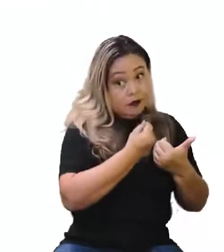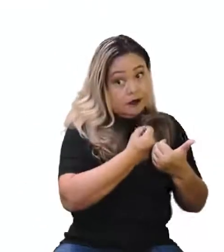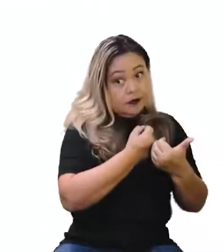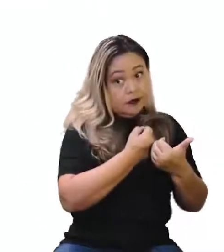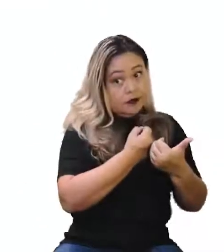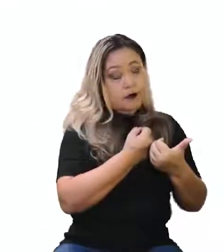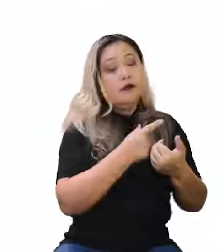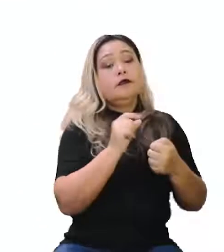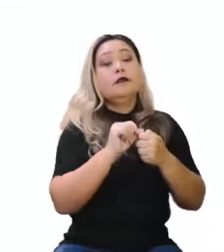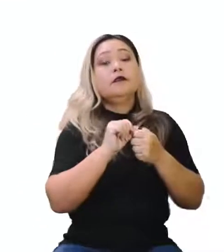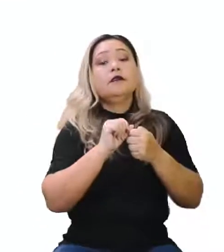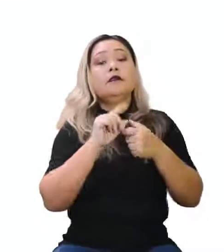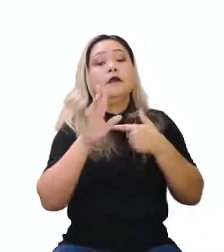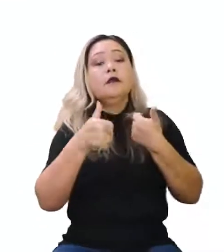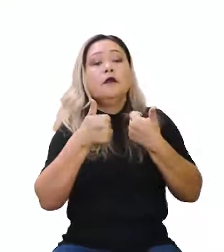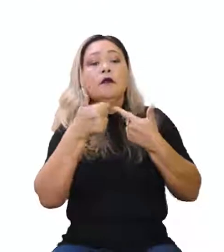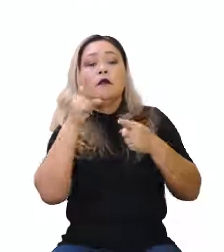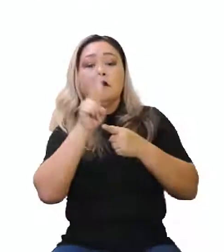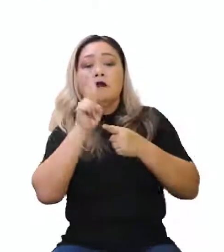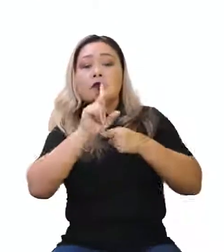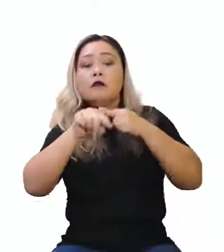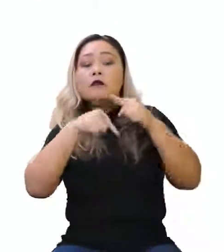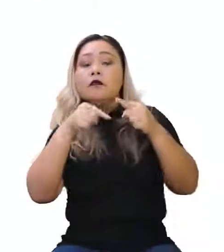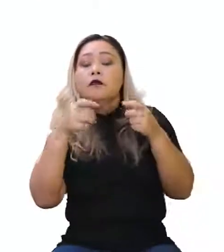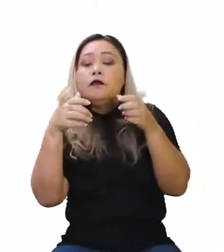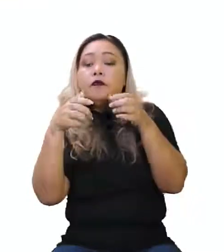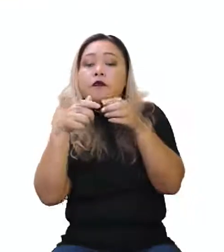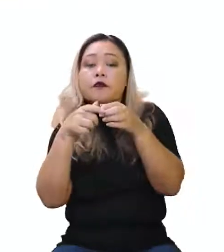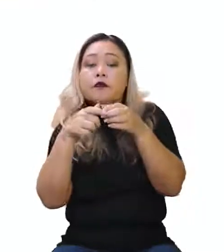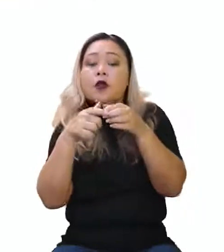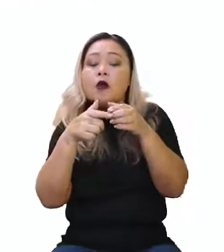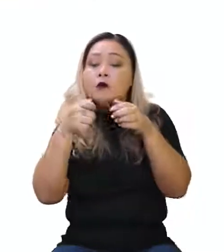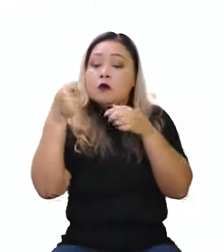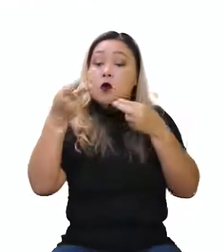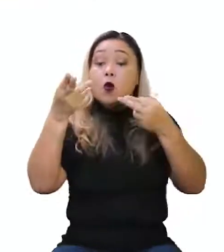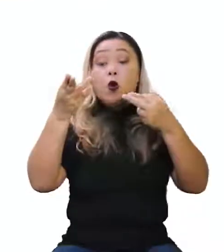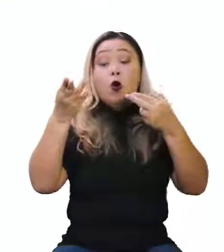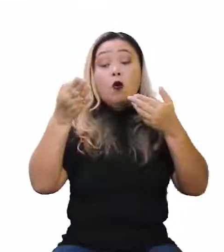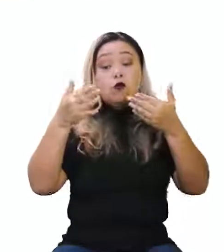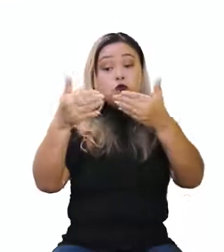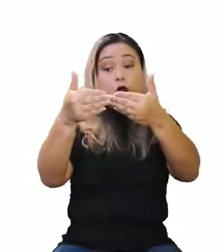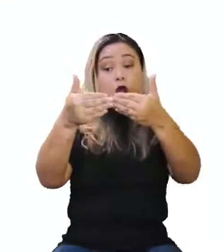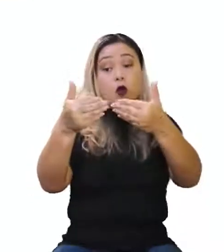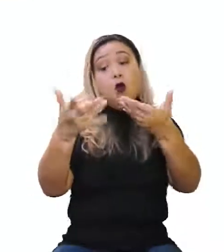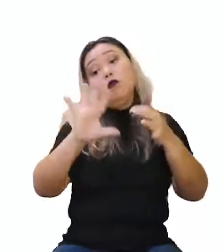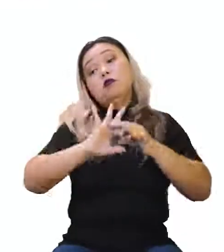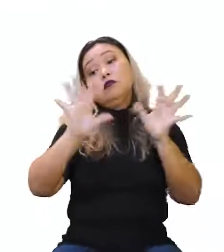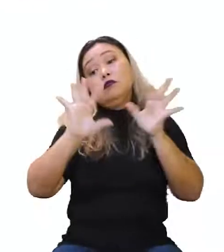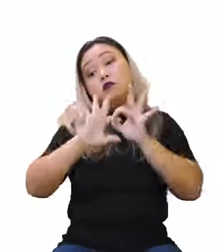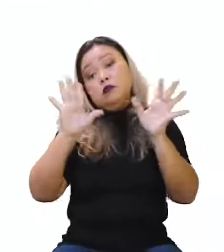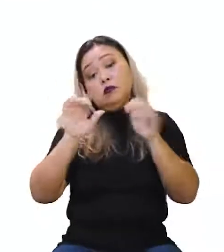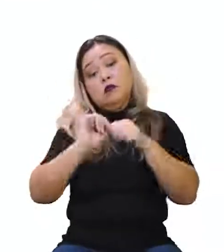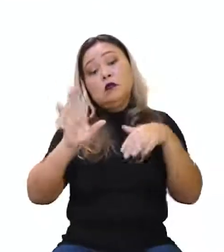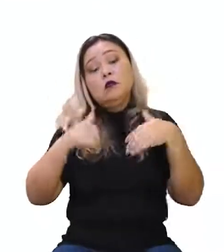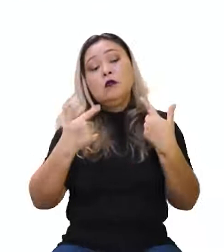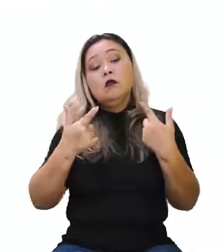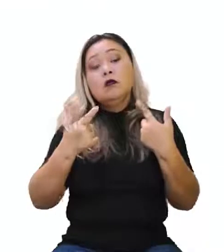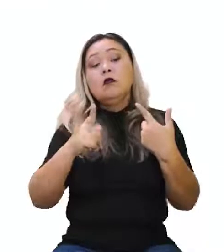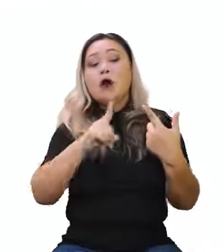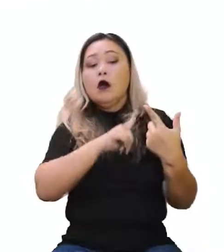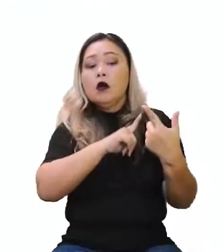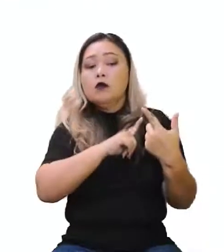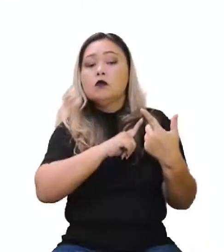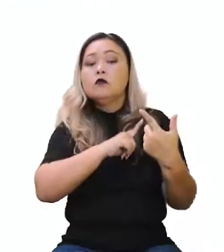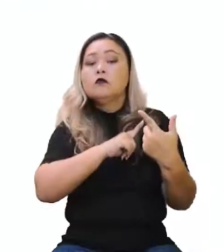Mantido e reproduzindo unidades intensivas ou extensivas. Há sujeito